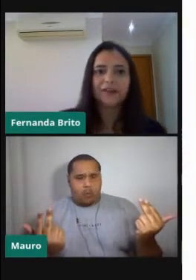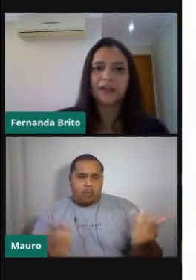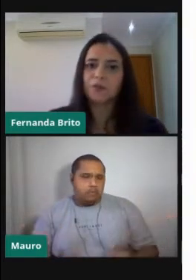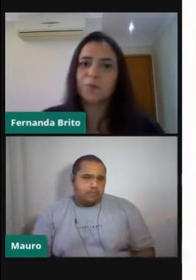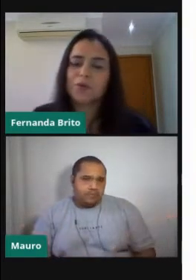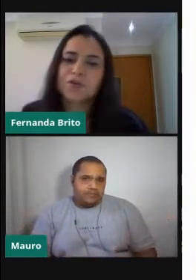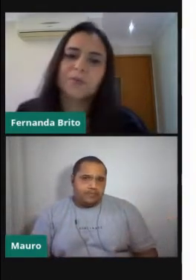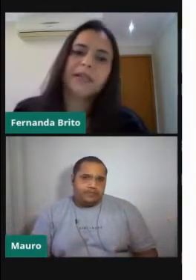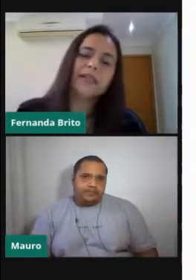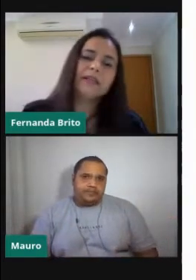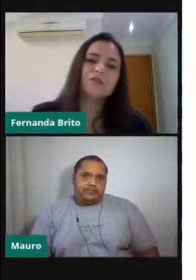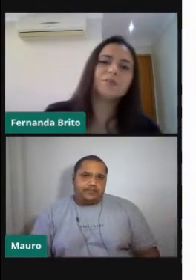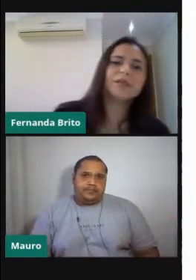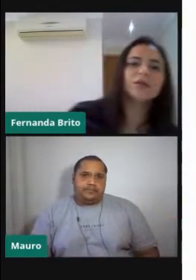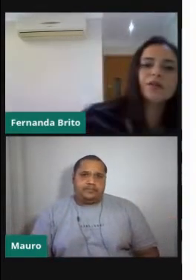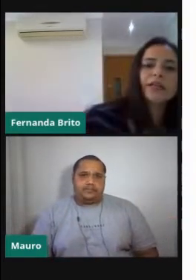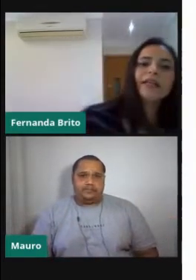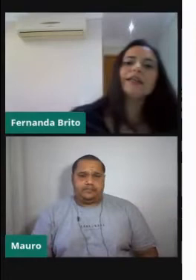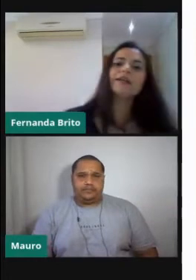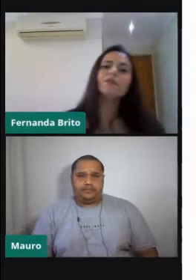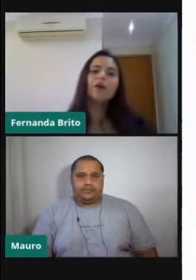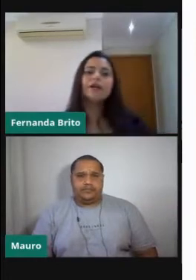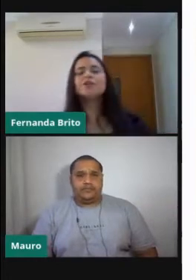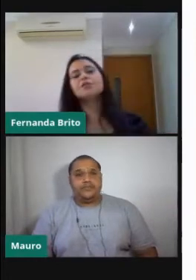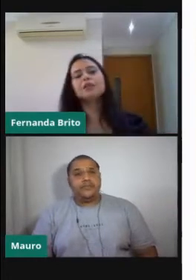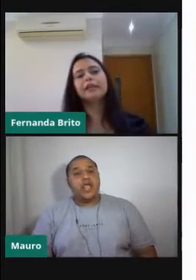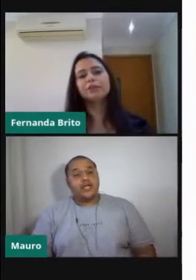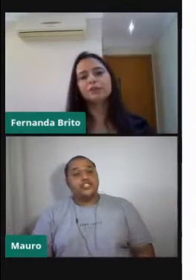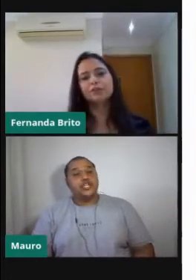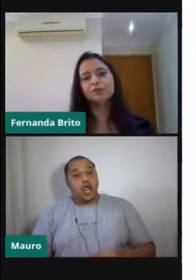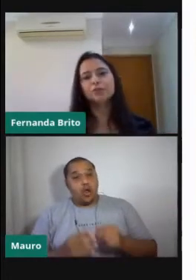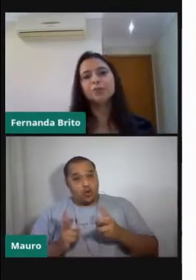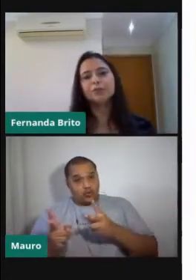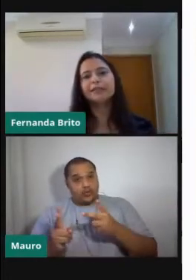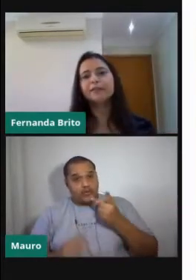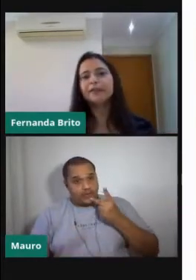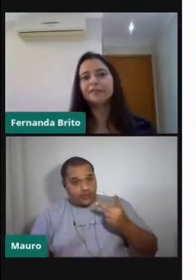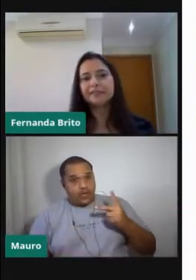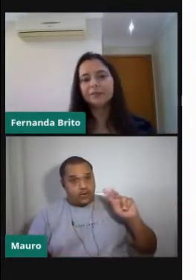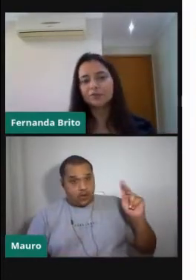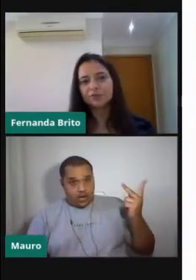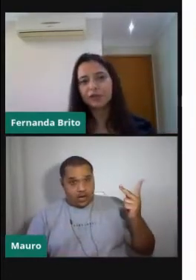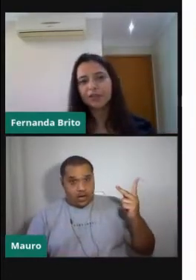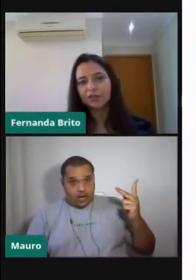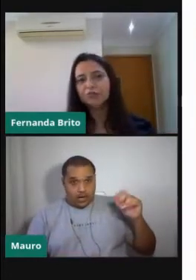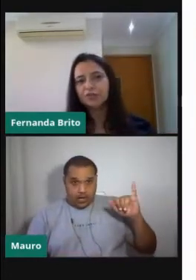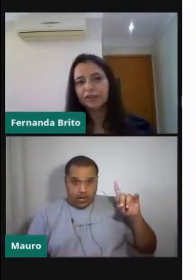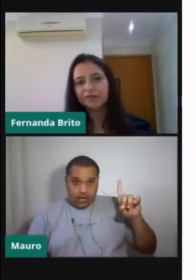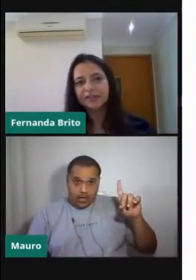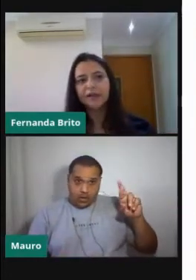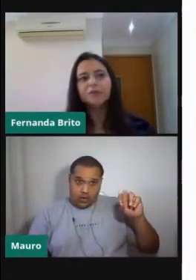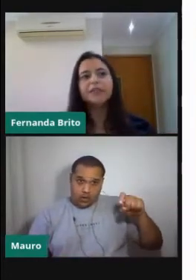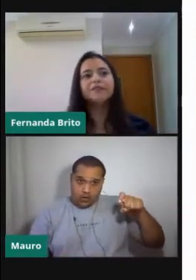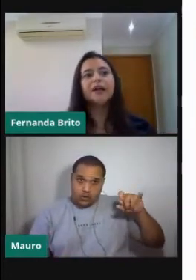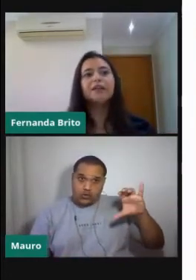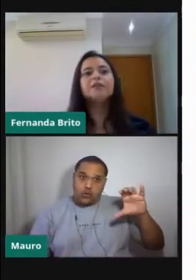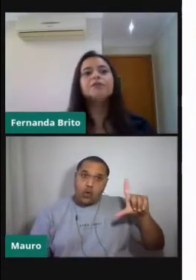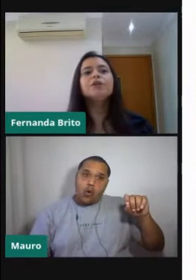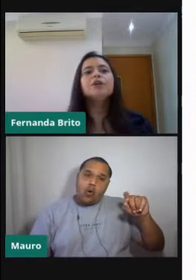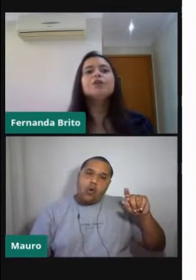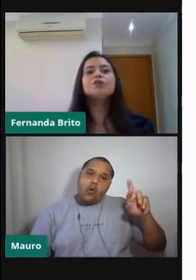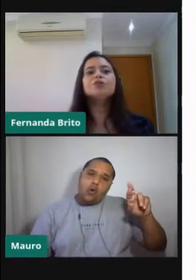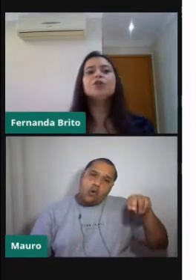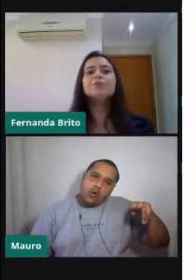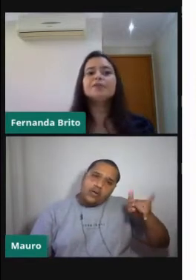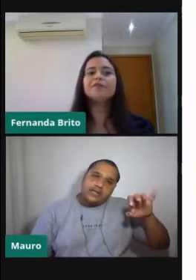Também, né, falando um pouco sobre a cloroquina, nós, no nosso grupo, né, também fizemos um artigo de revisão, né,